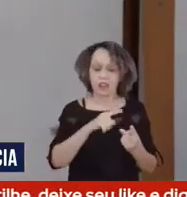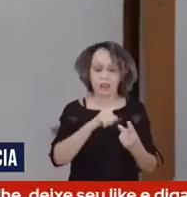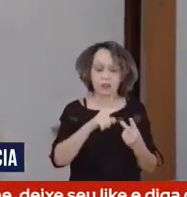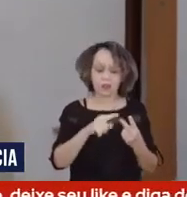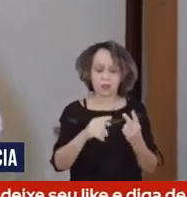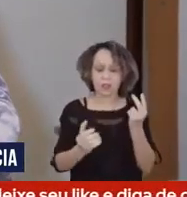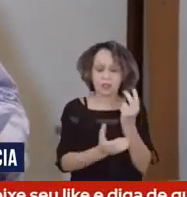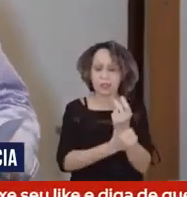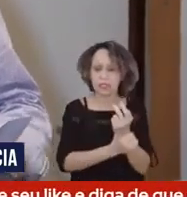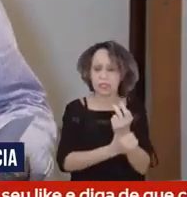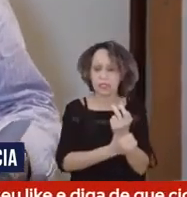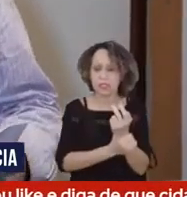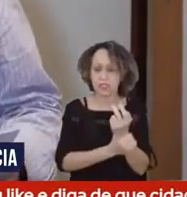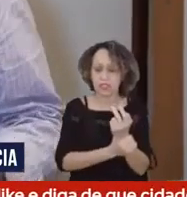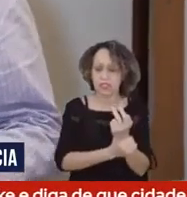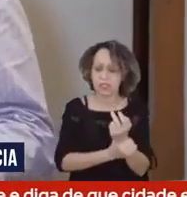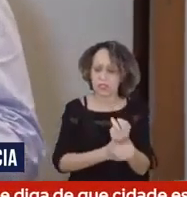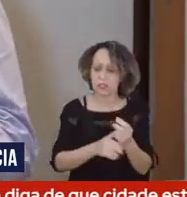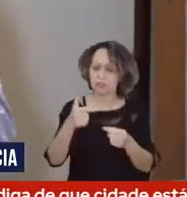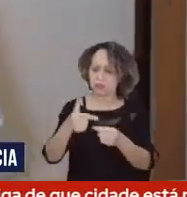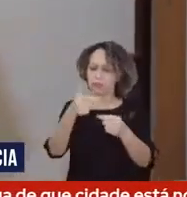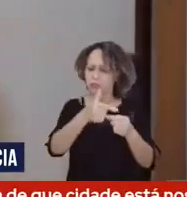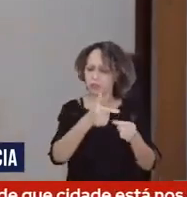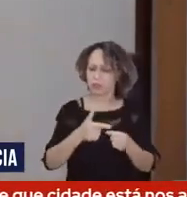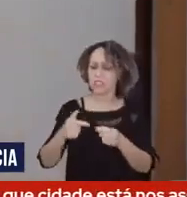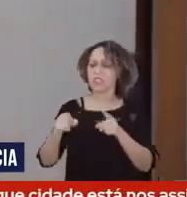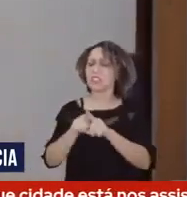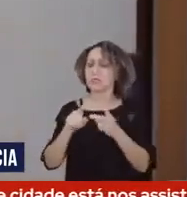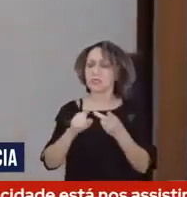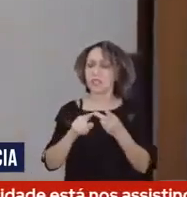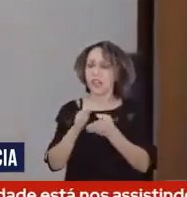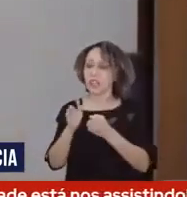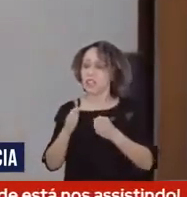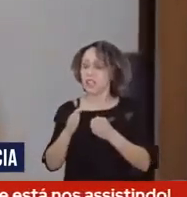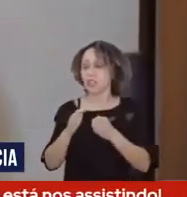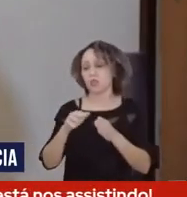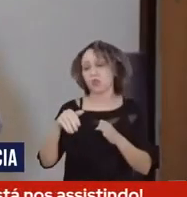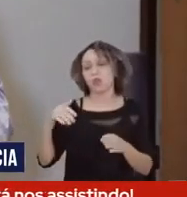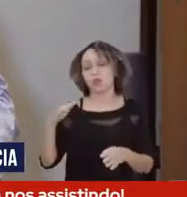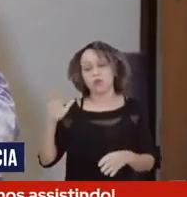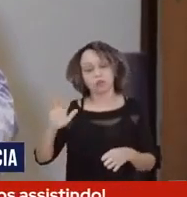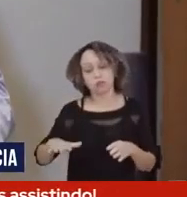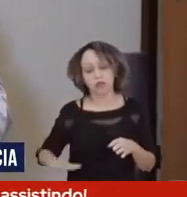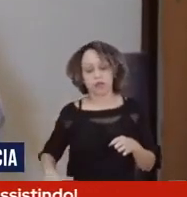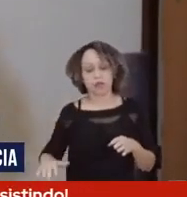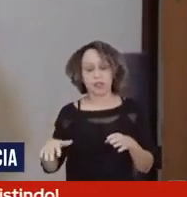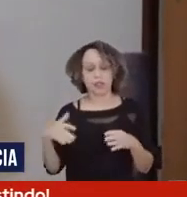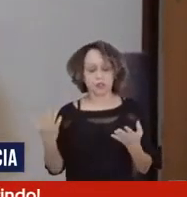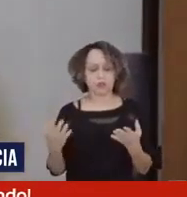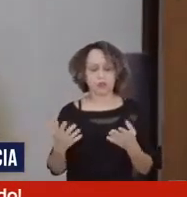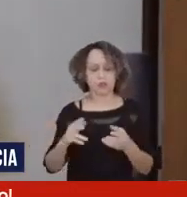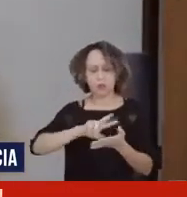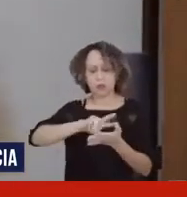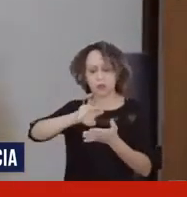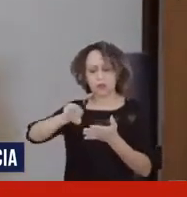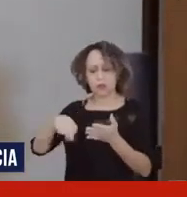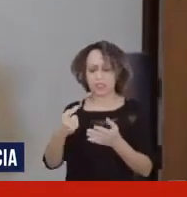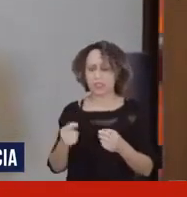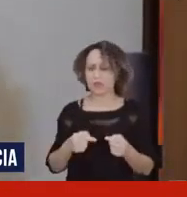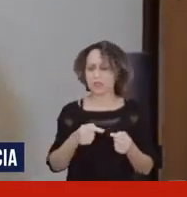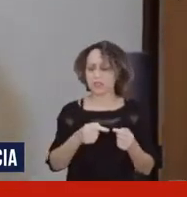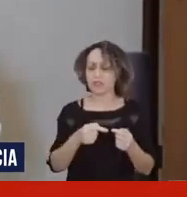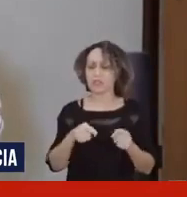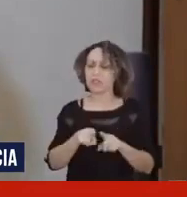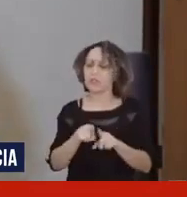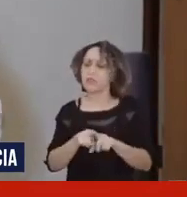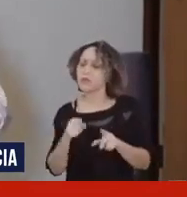acesso barato para os derivados. E toda a discussão hoje da PPI tem que ser pensada numa dimensão de curto e de longo prazo. Eu vou falar na